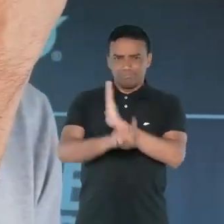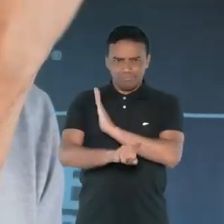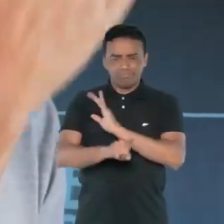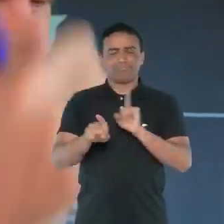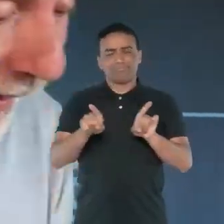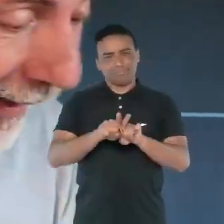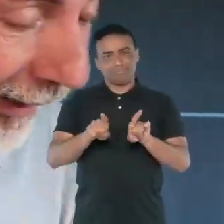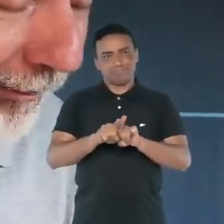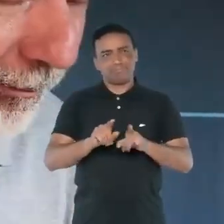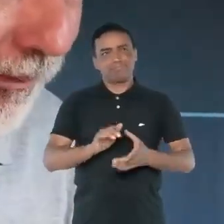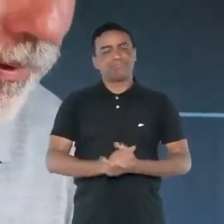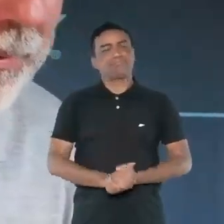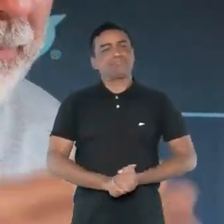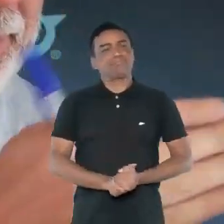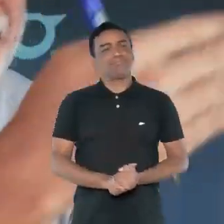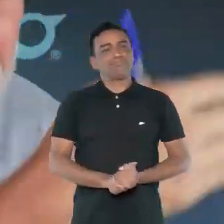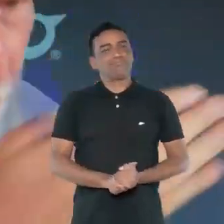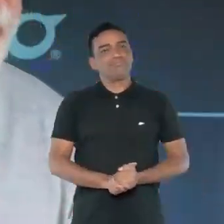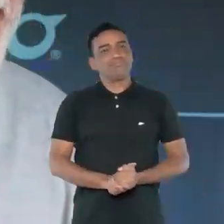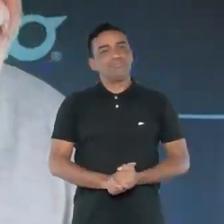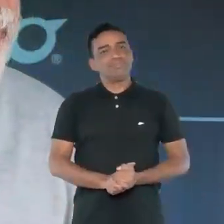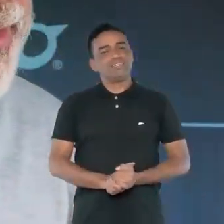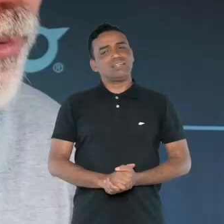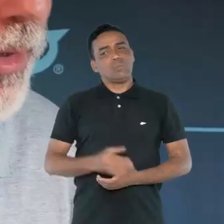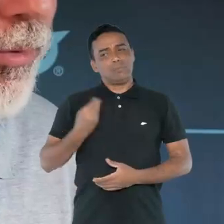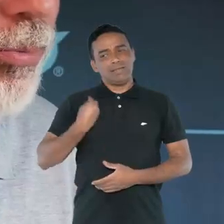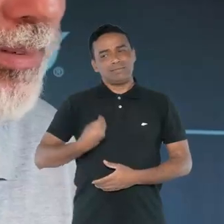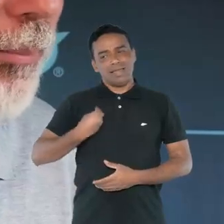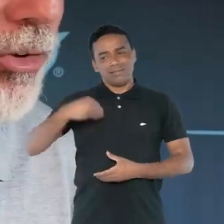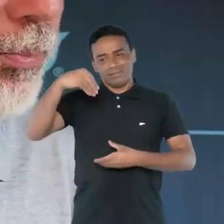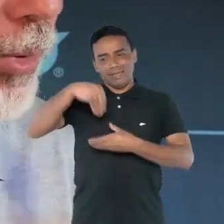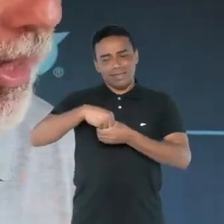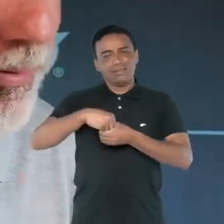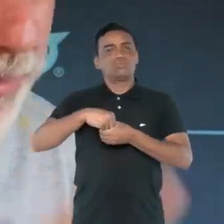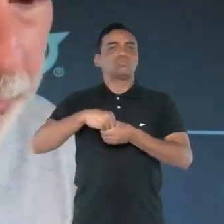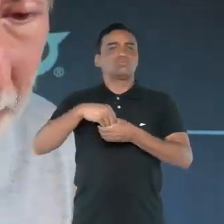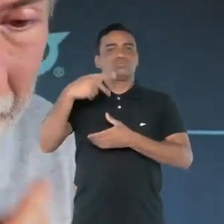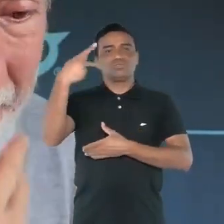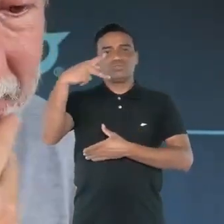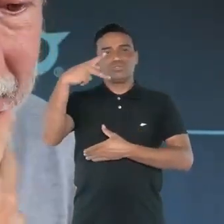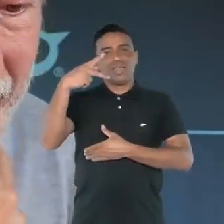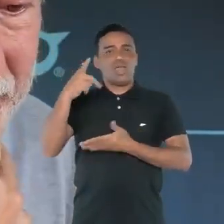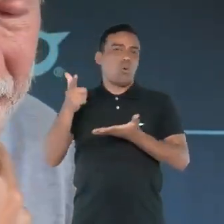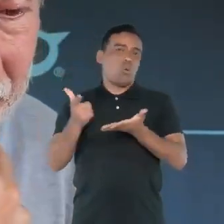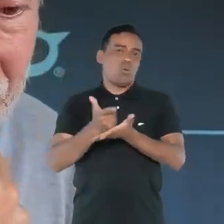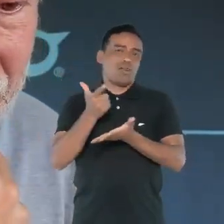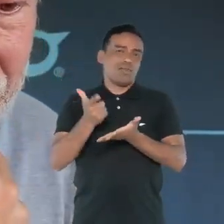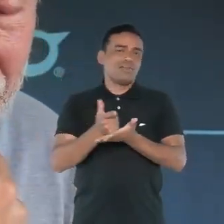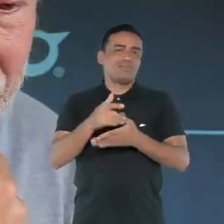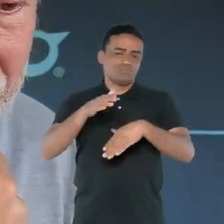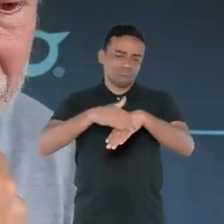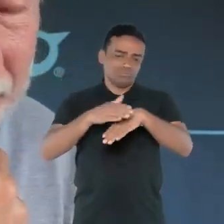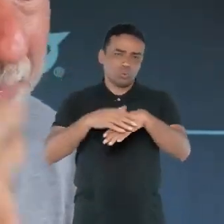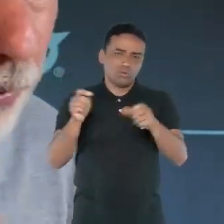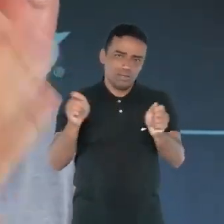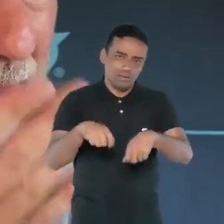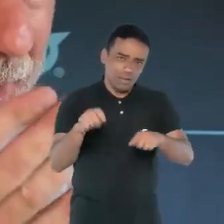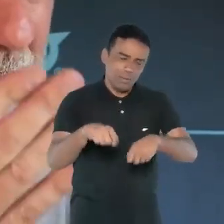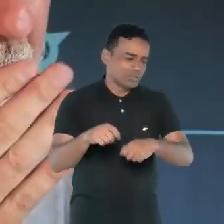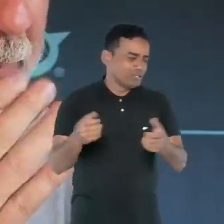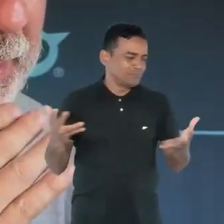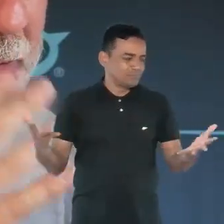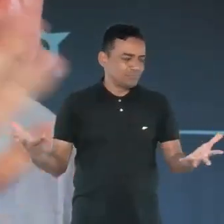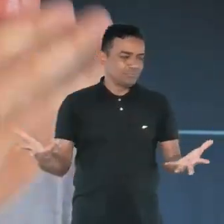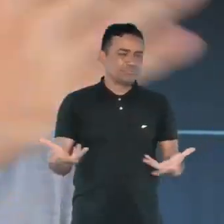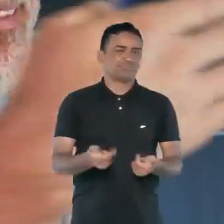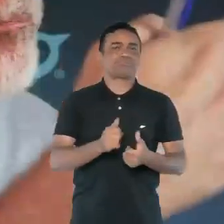também, que está muito presente no seu livro, especialmente por essa sua capacidade, né,